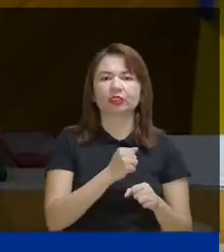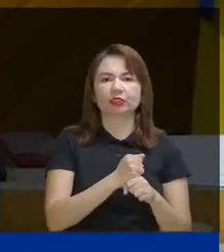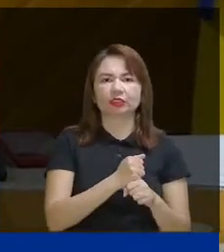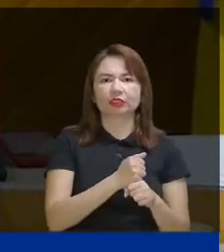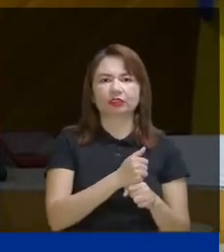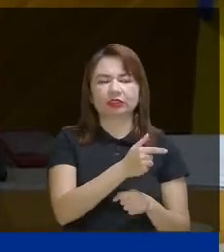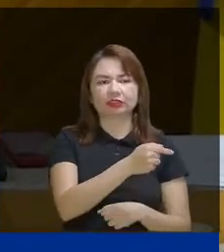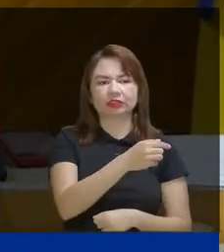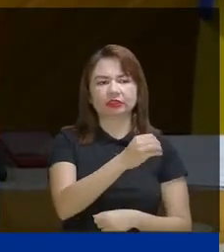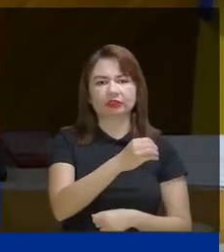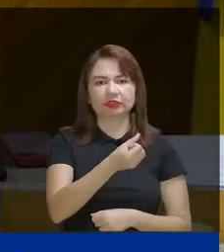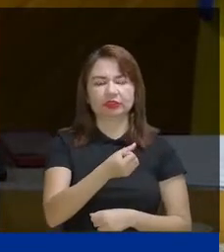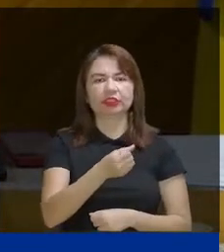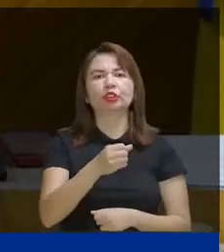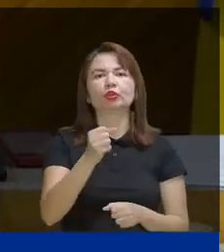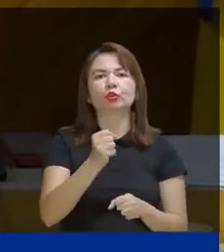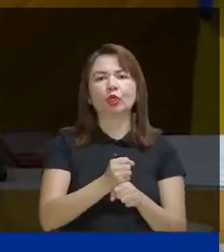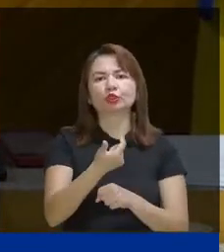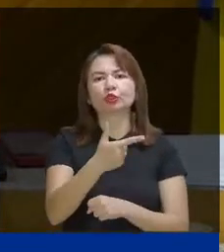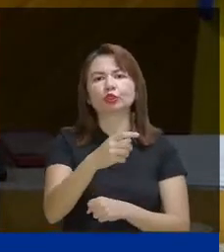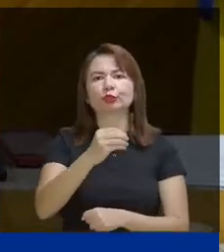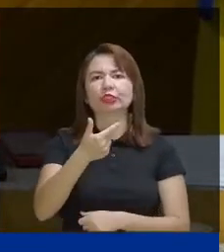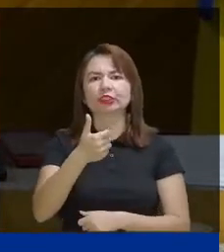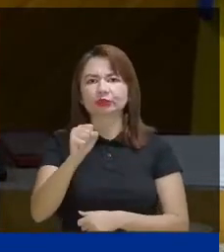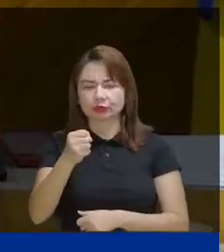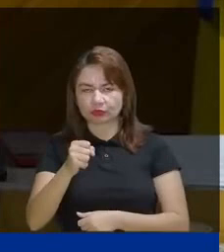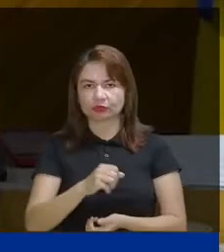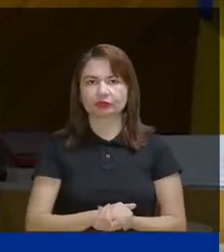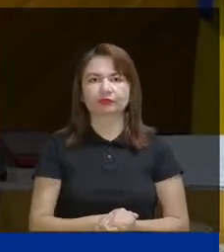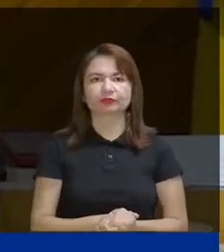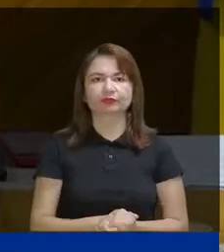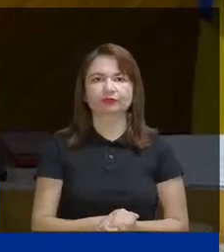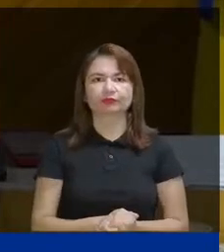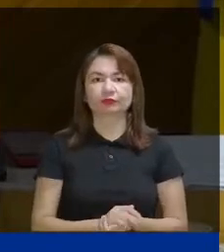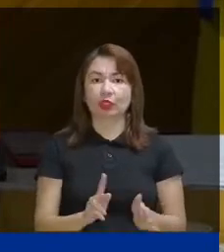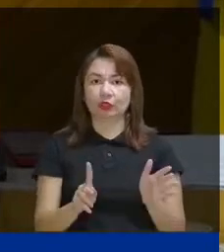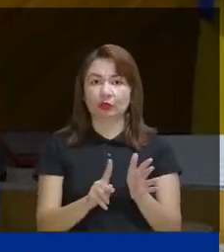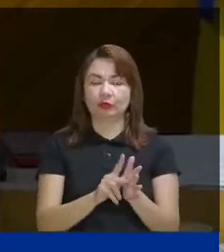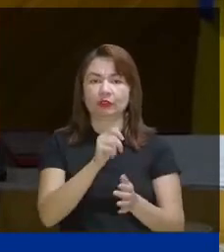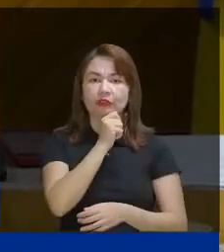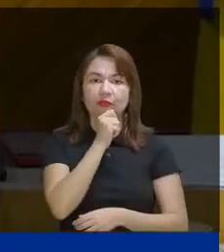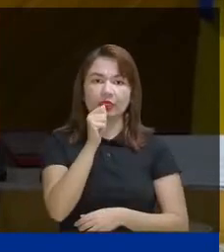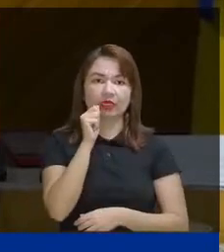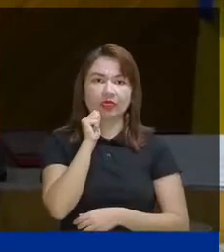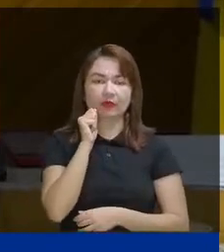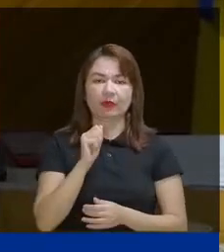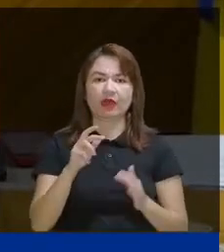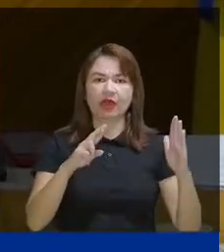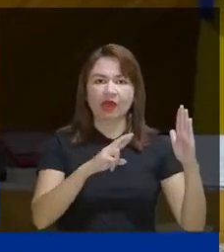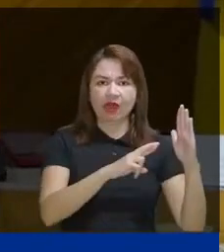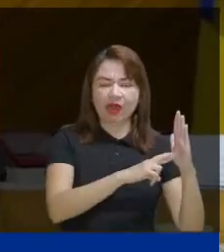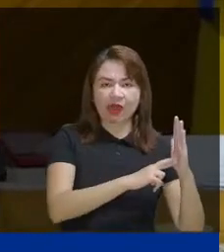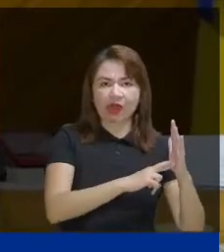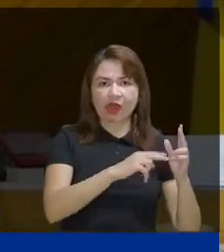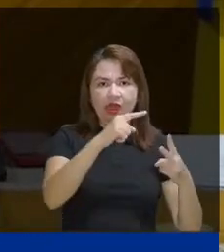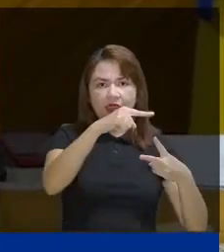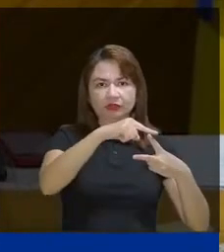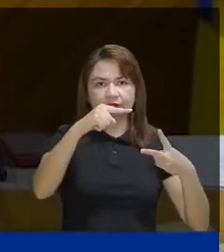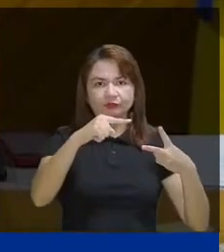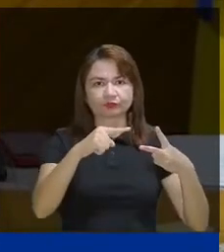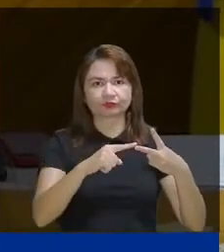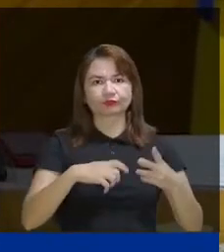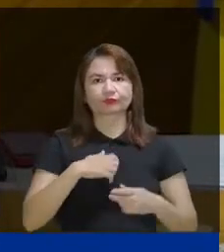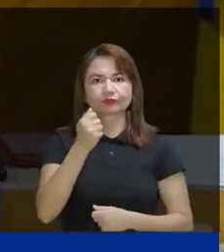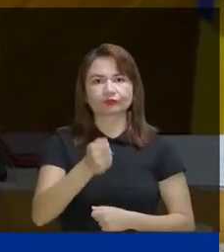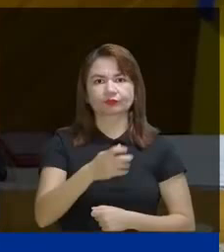601.713 também de 2018, origem Macapá. Em ambas a relatora é a juíza Tina Souza. No